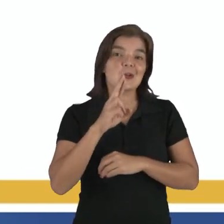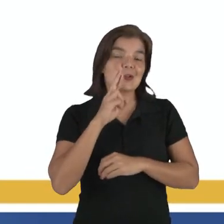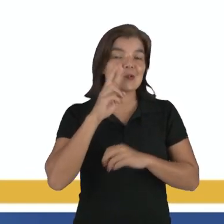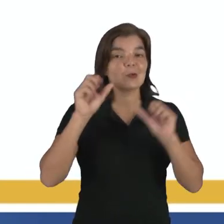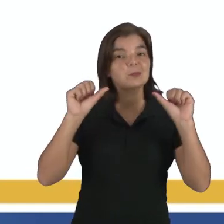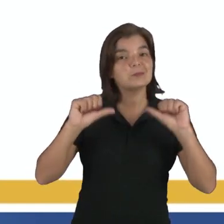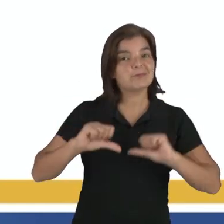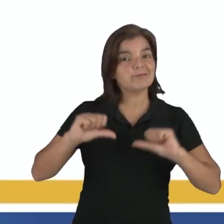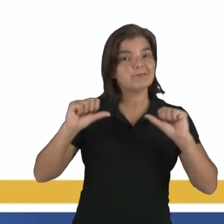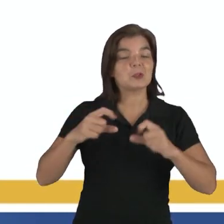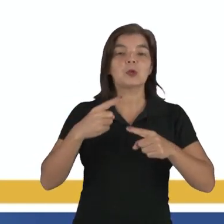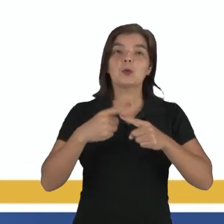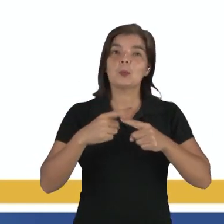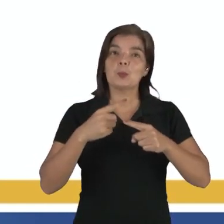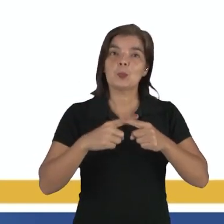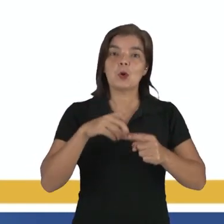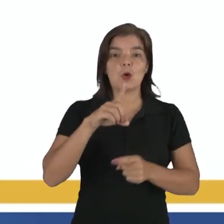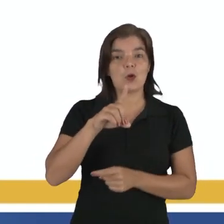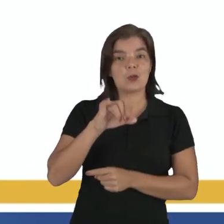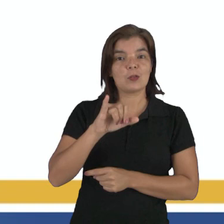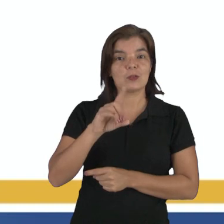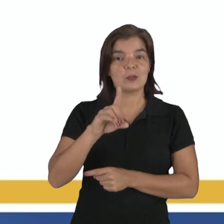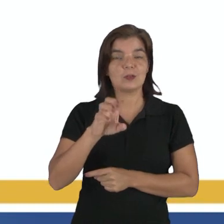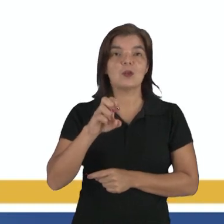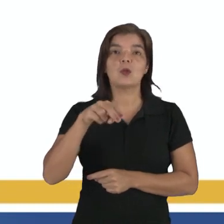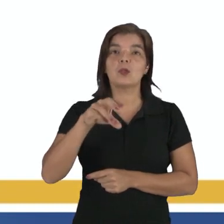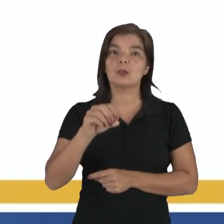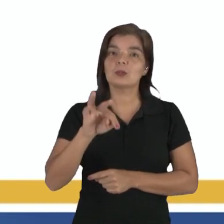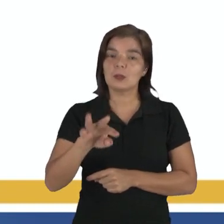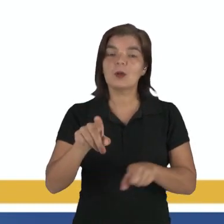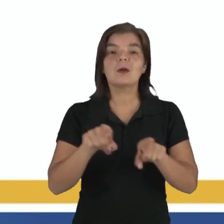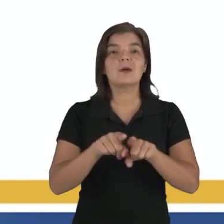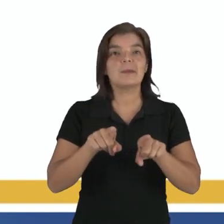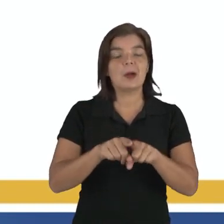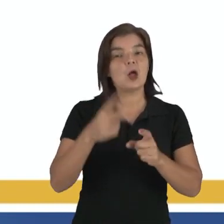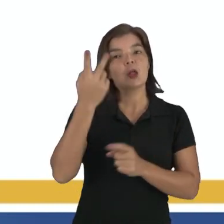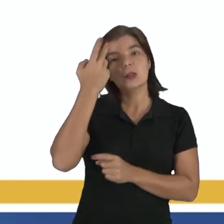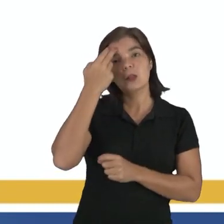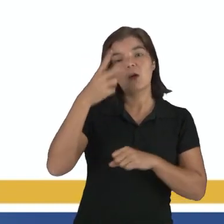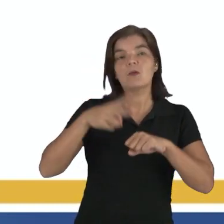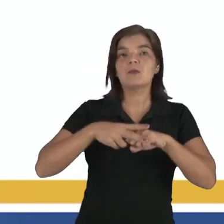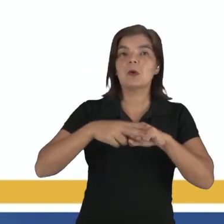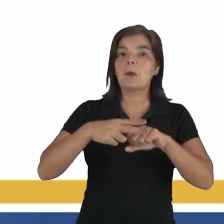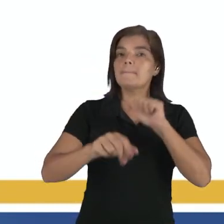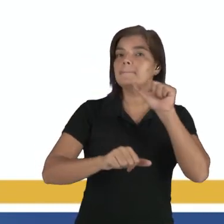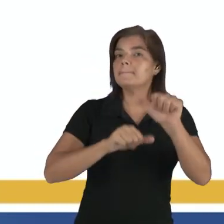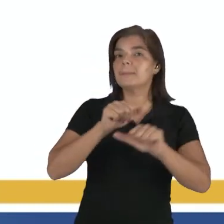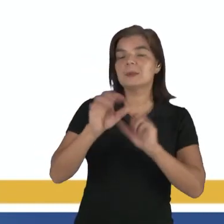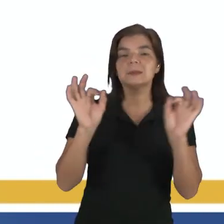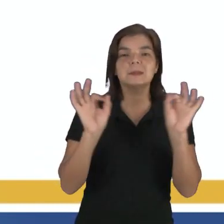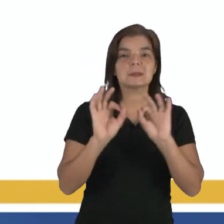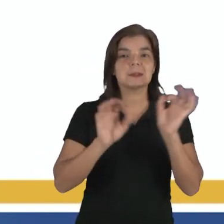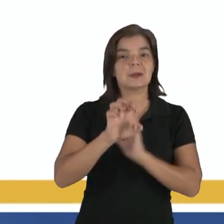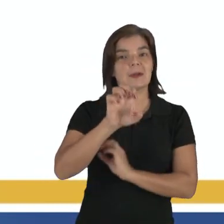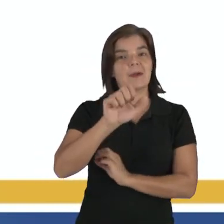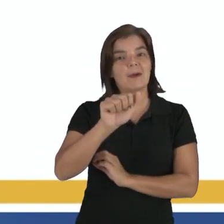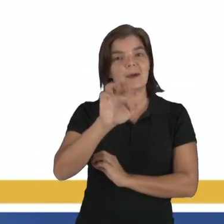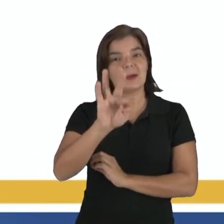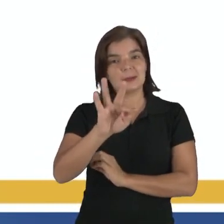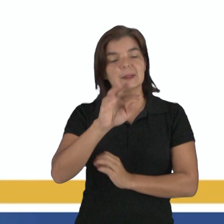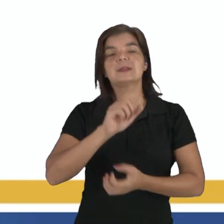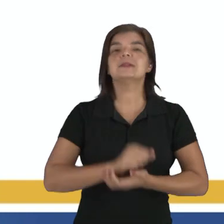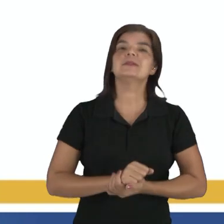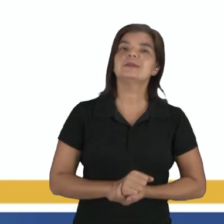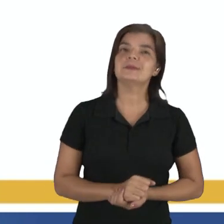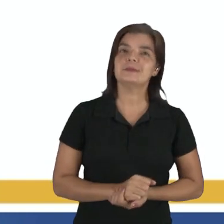resposta negativa, porque tem lá o didn't, né? O seu verbo vai vir normal, sem nenhuma alteração. Então, a resposta vai ficar,